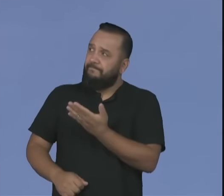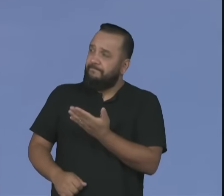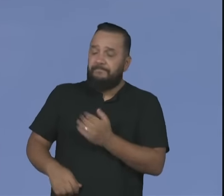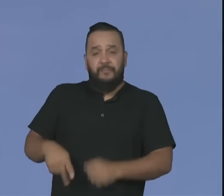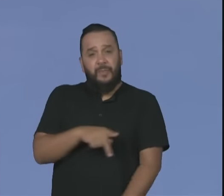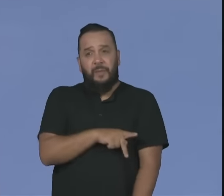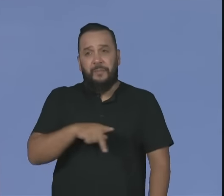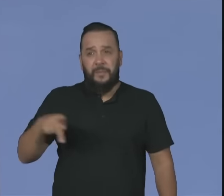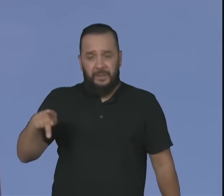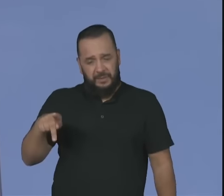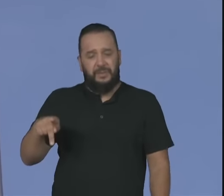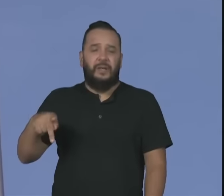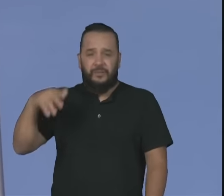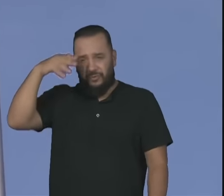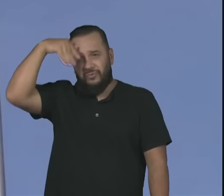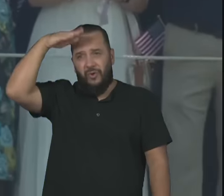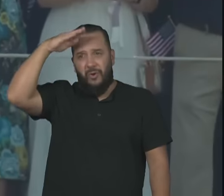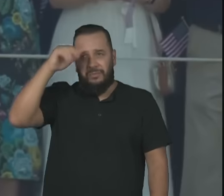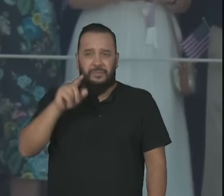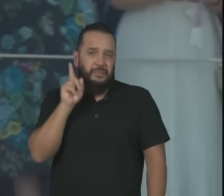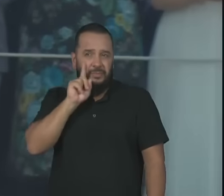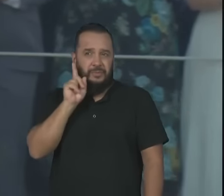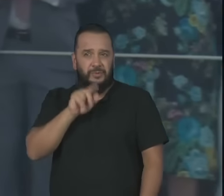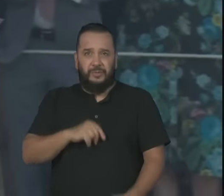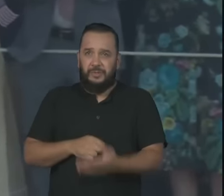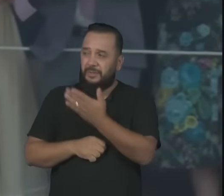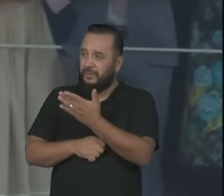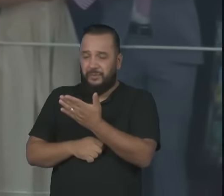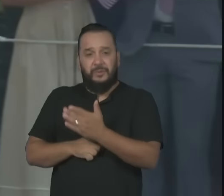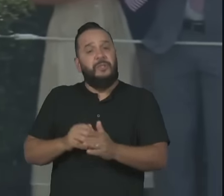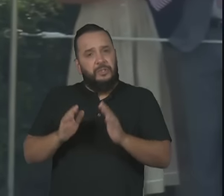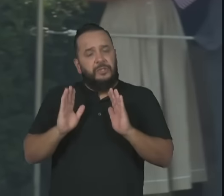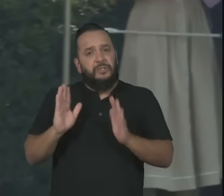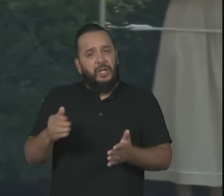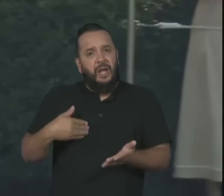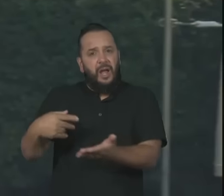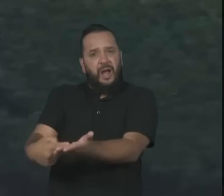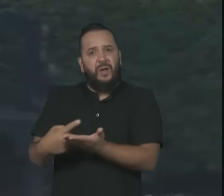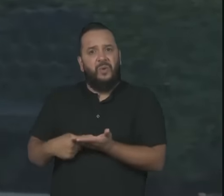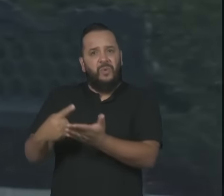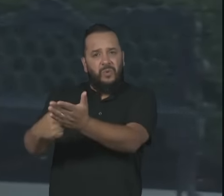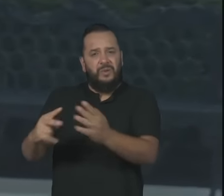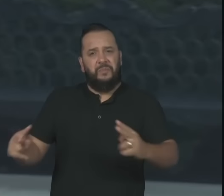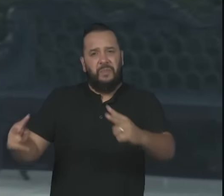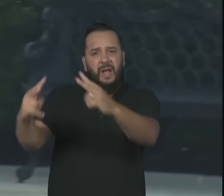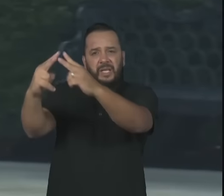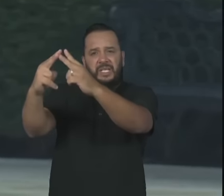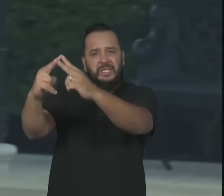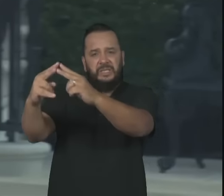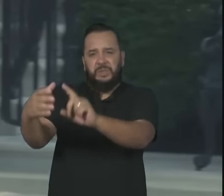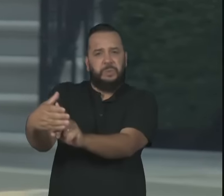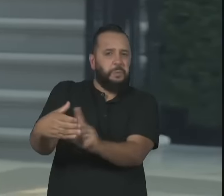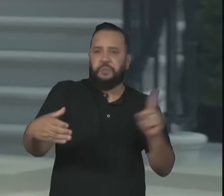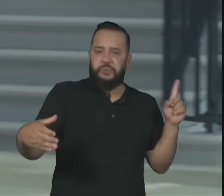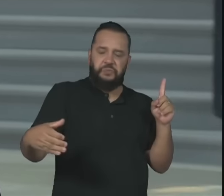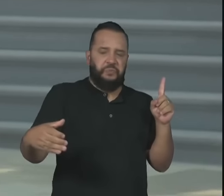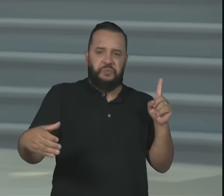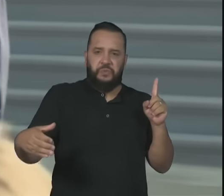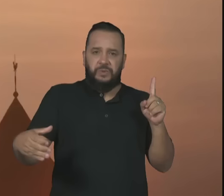O presidente norte-americano Donald Trump deixa pela segunda vez o Acordo de Paris. O objetivo do Tratado da ONU